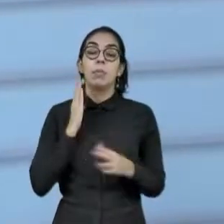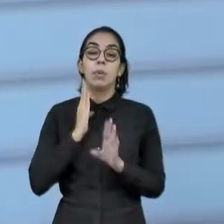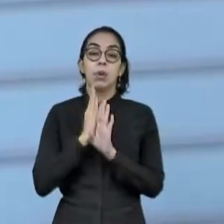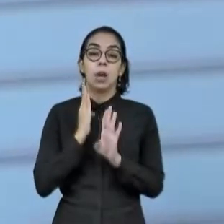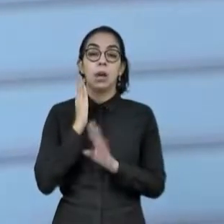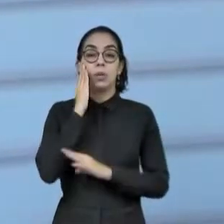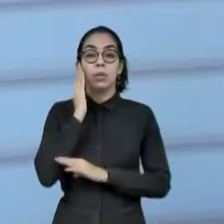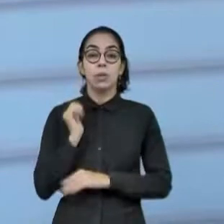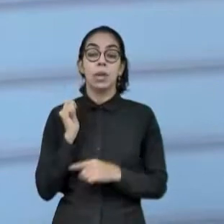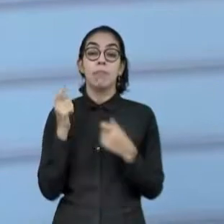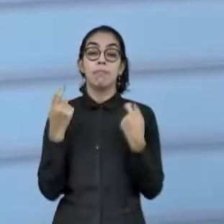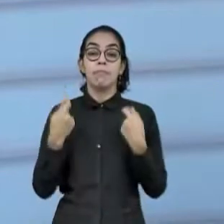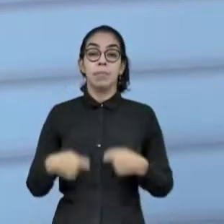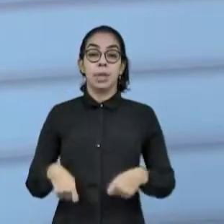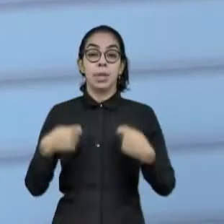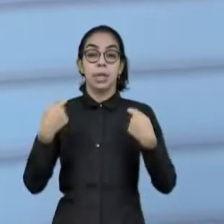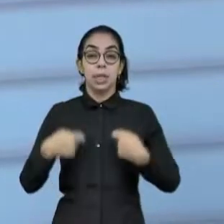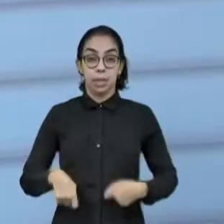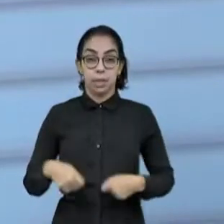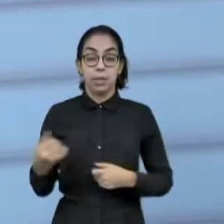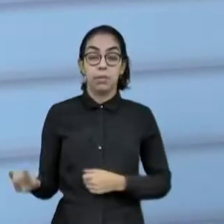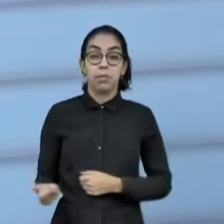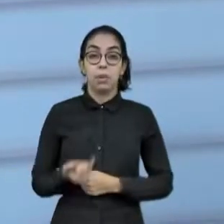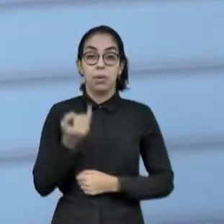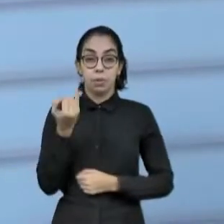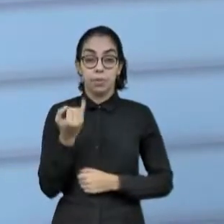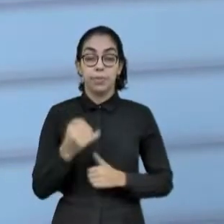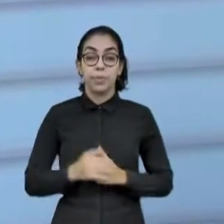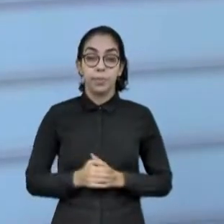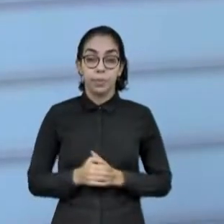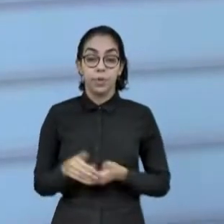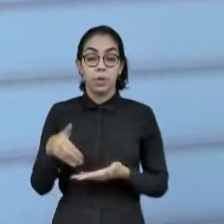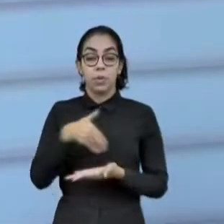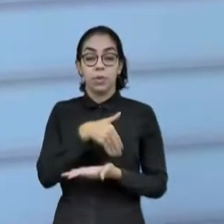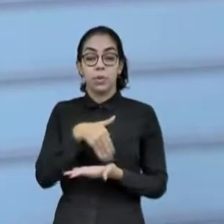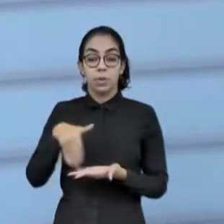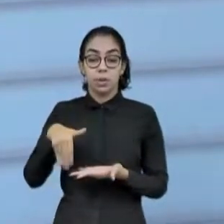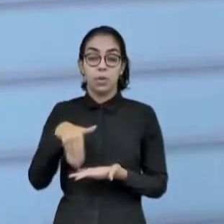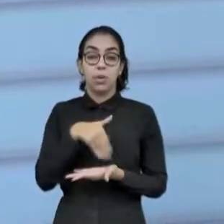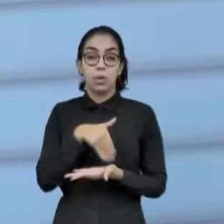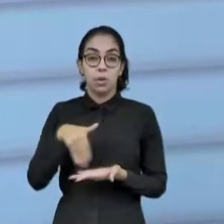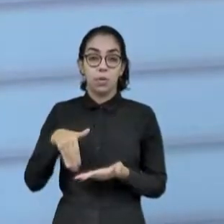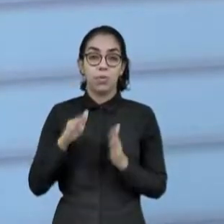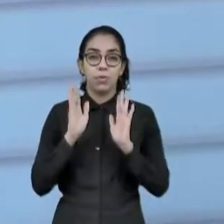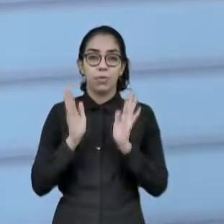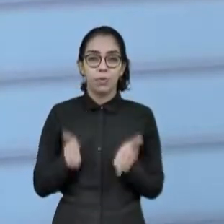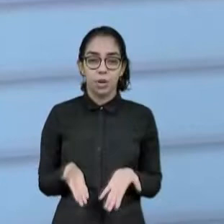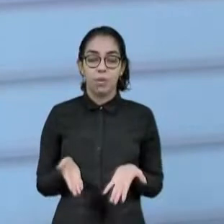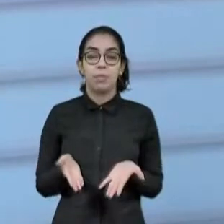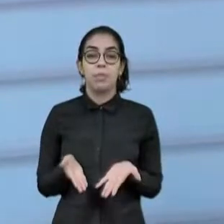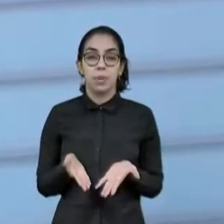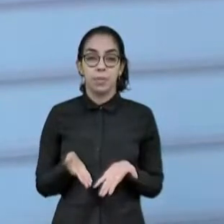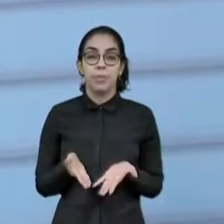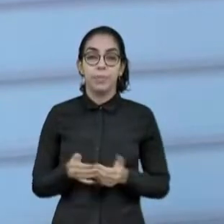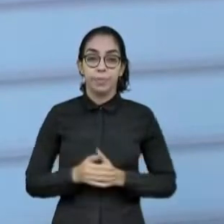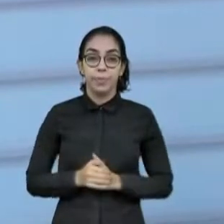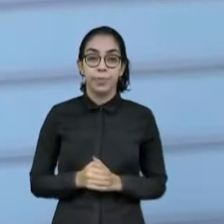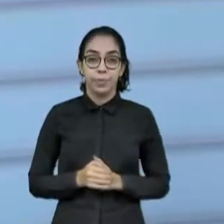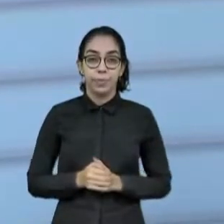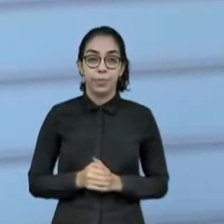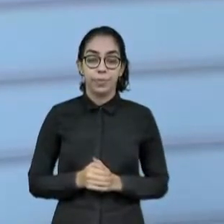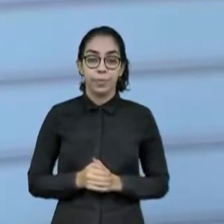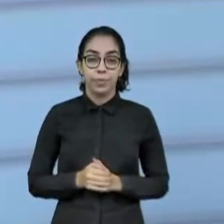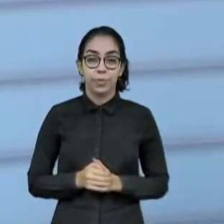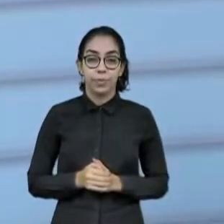necessário. O escritório, ele é muito requisitado pela população, né? O número